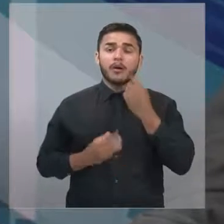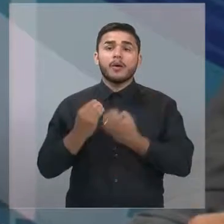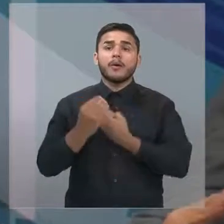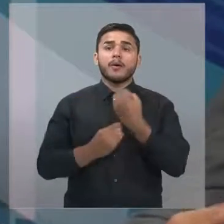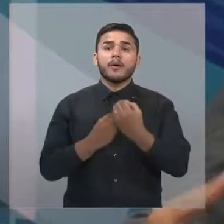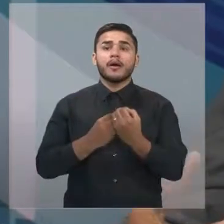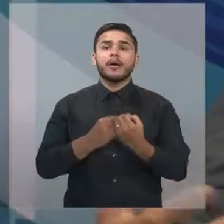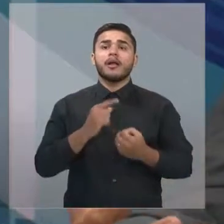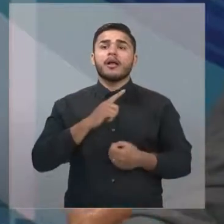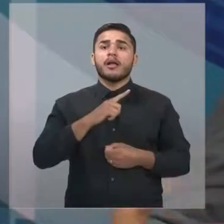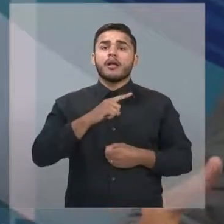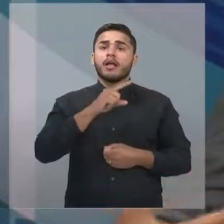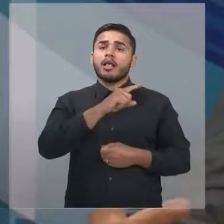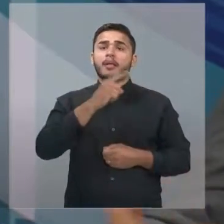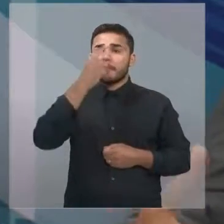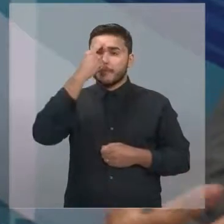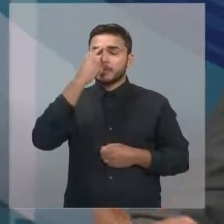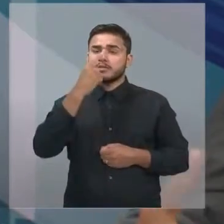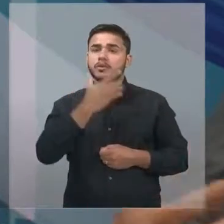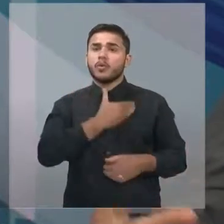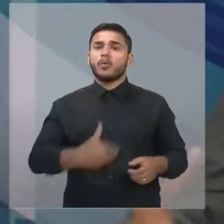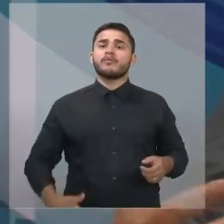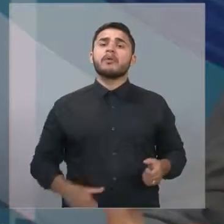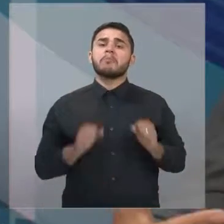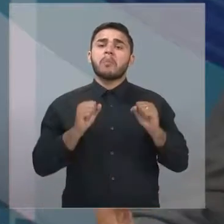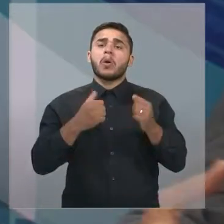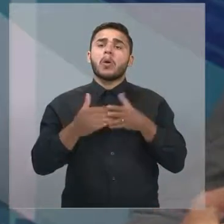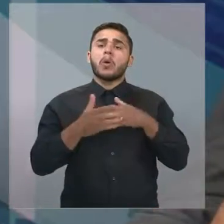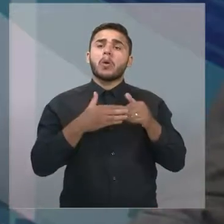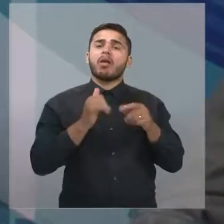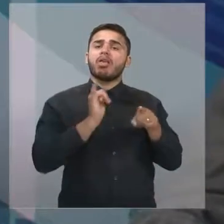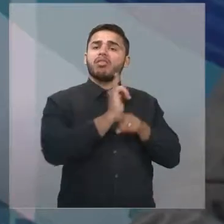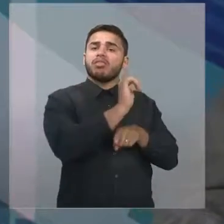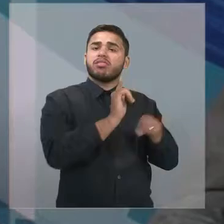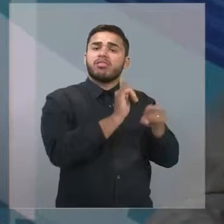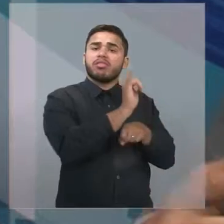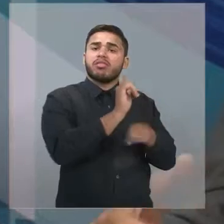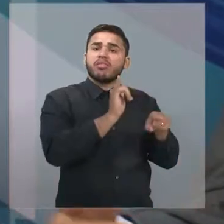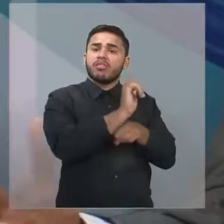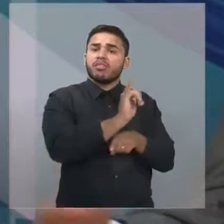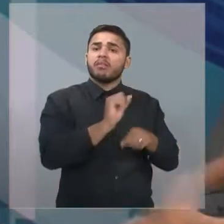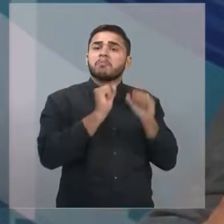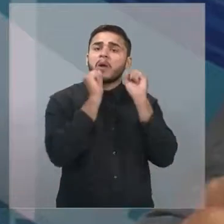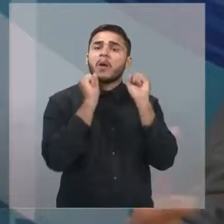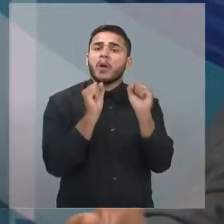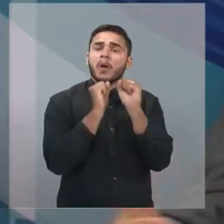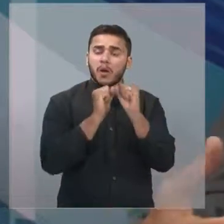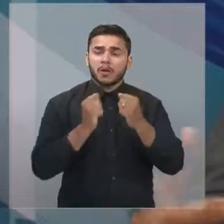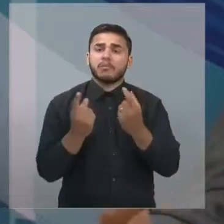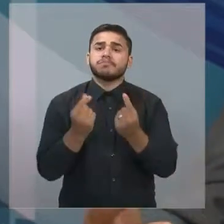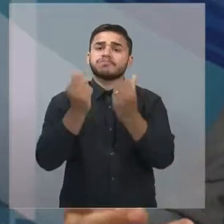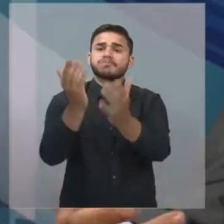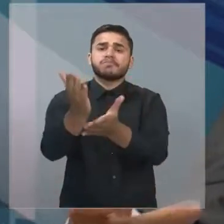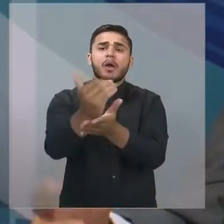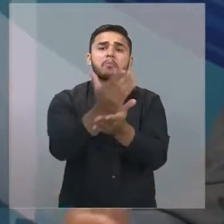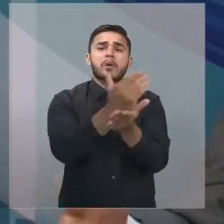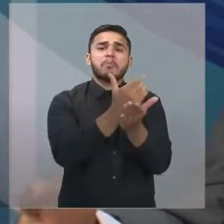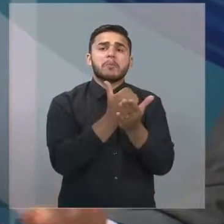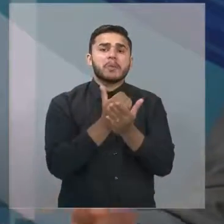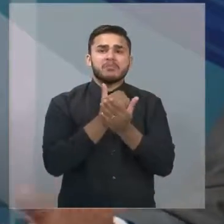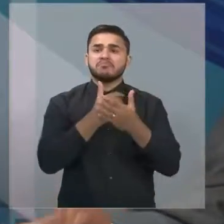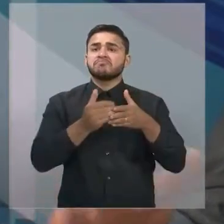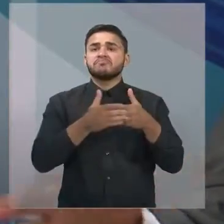porque daquilo que é vulnerável, que todo mundo pode enganar e abusar. Né? Porque eram assim as viúvas daquelas